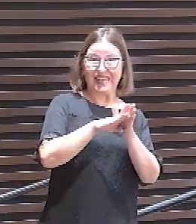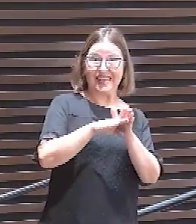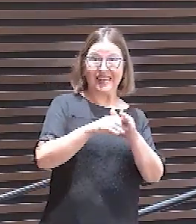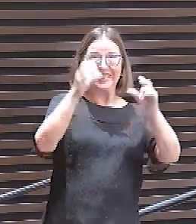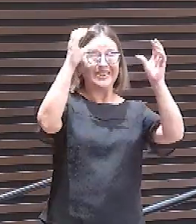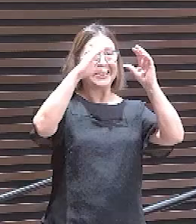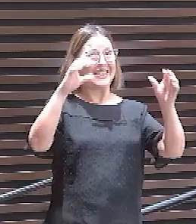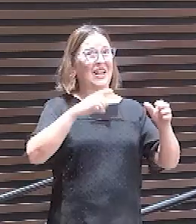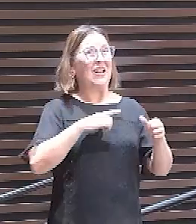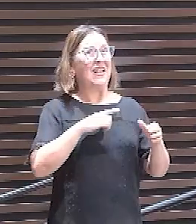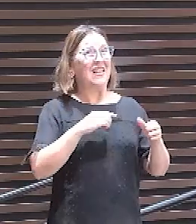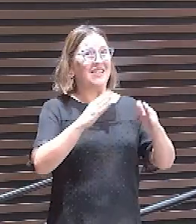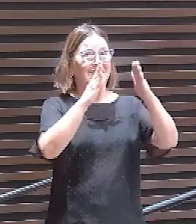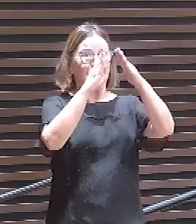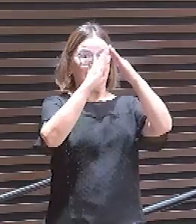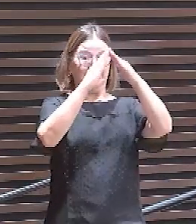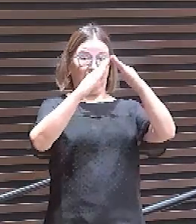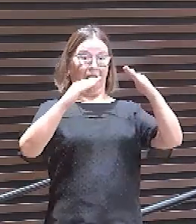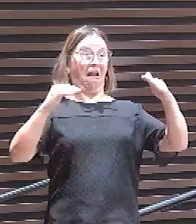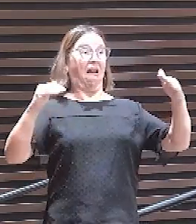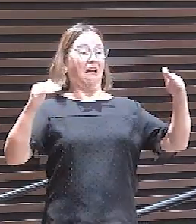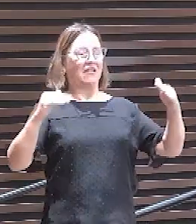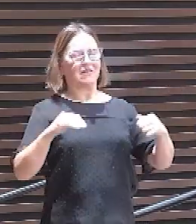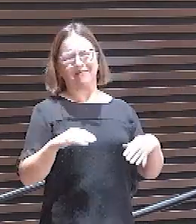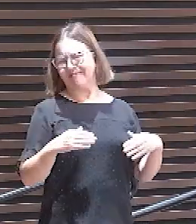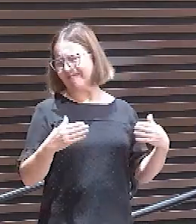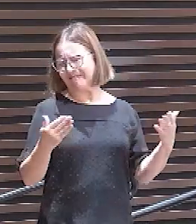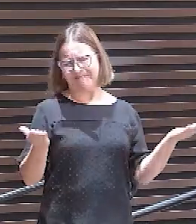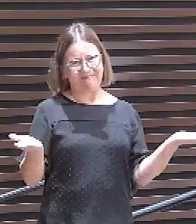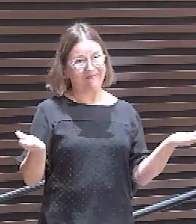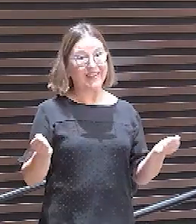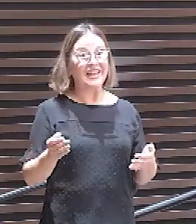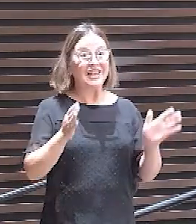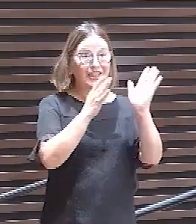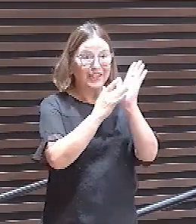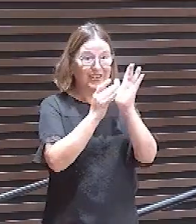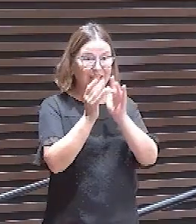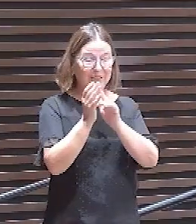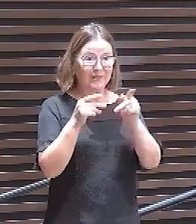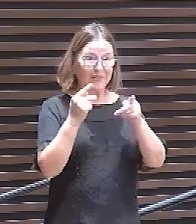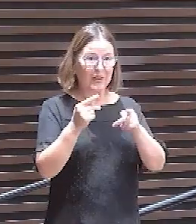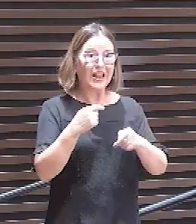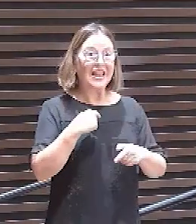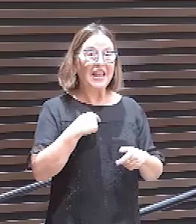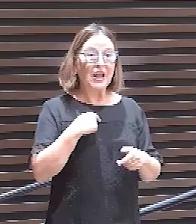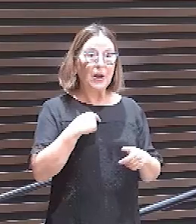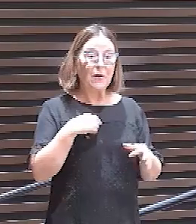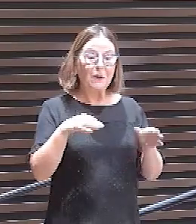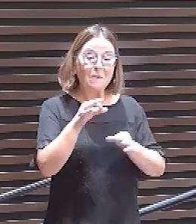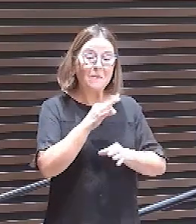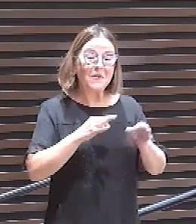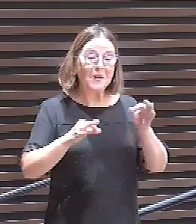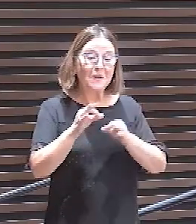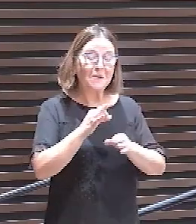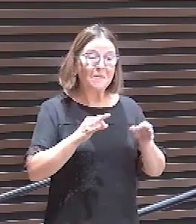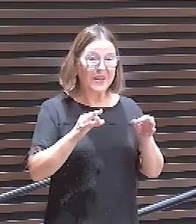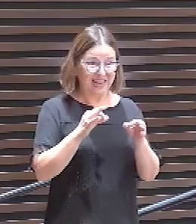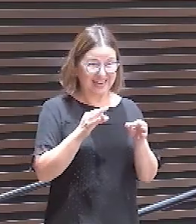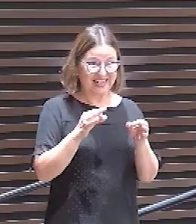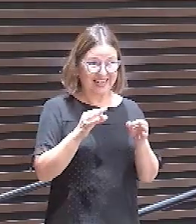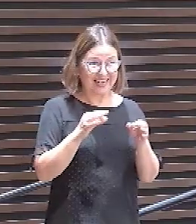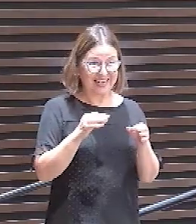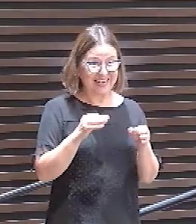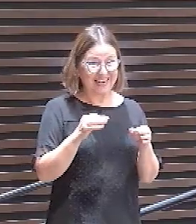mais esdrúxula. O que o Senhor Jesus disse foi, eu vou preparar uns